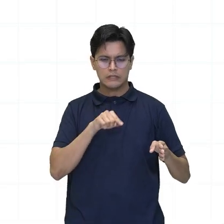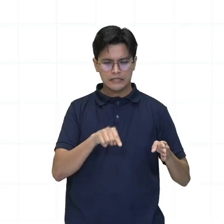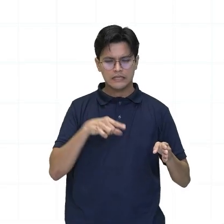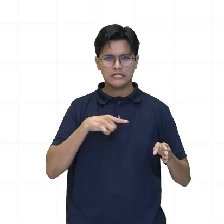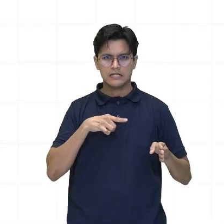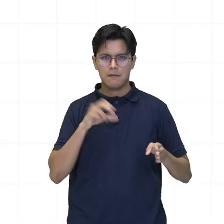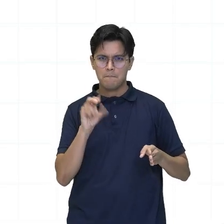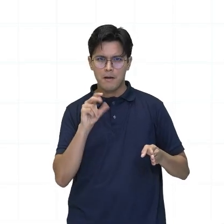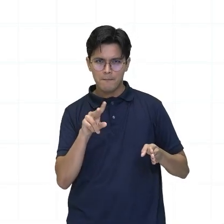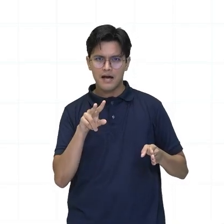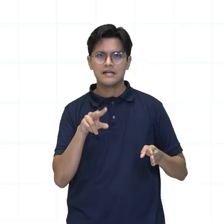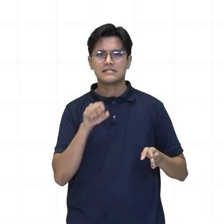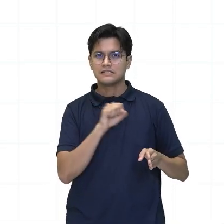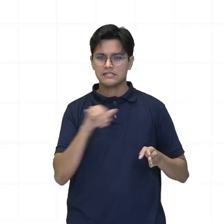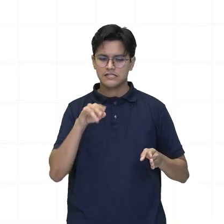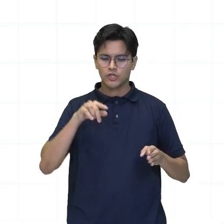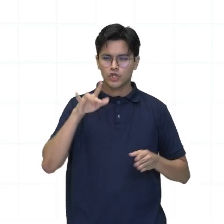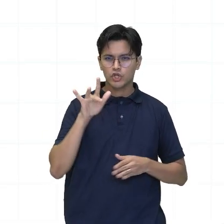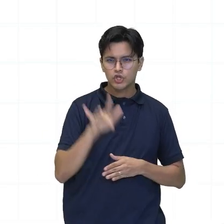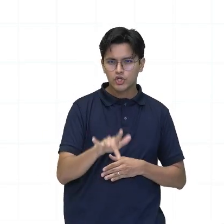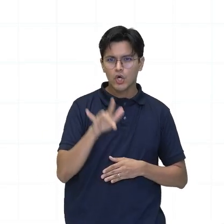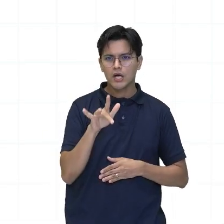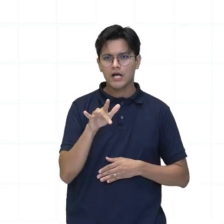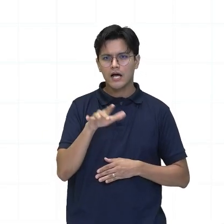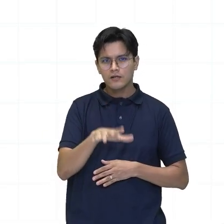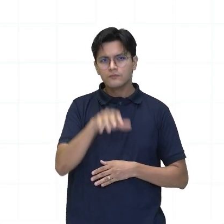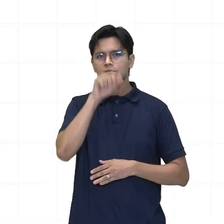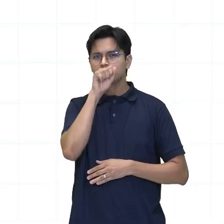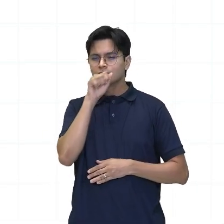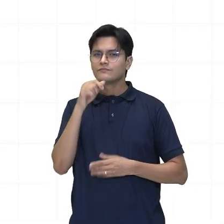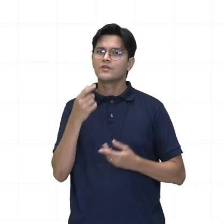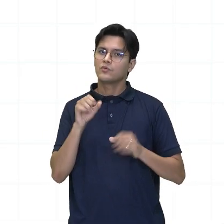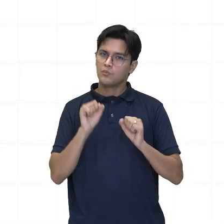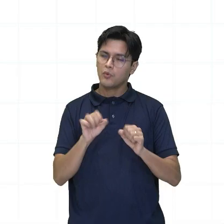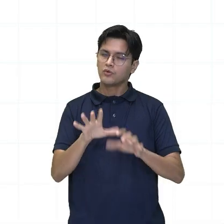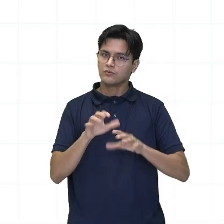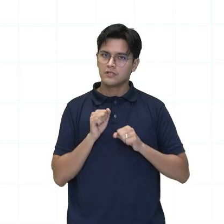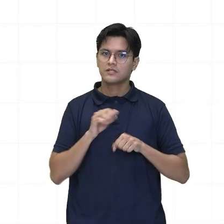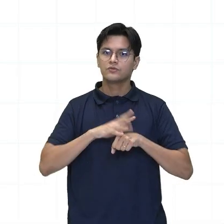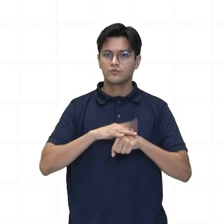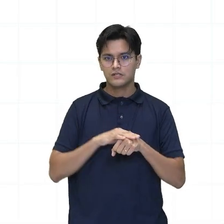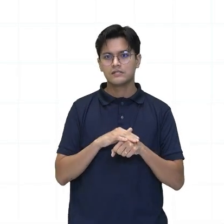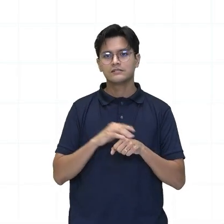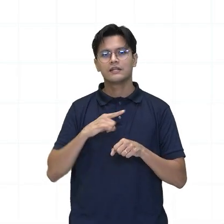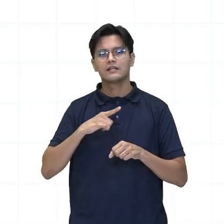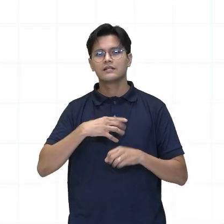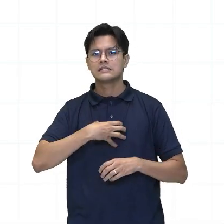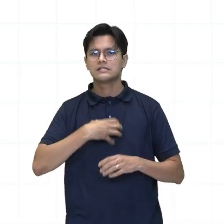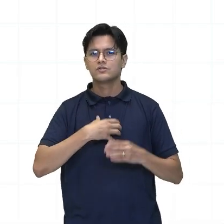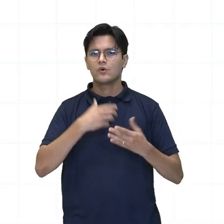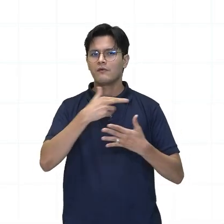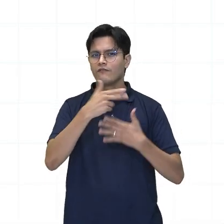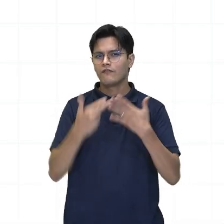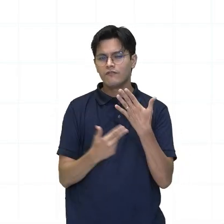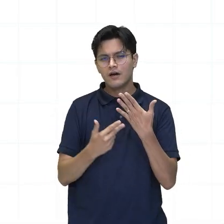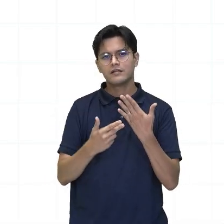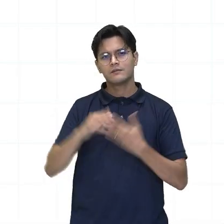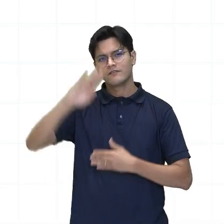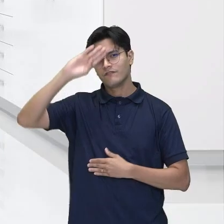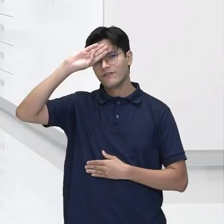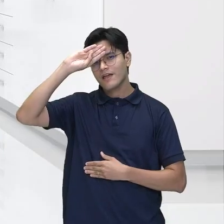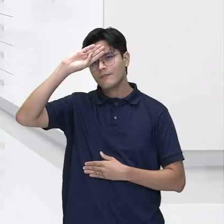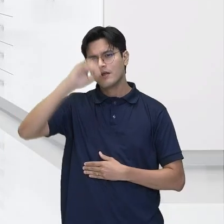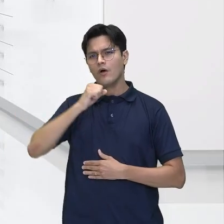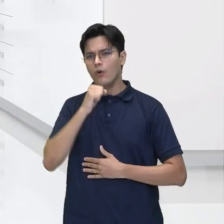falta de ar, fadiga, perda de olfato ou paladar. é muito característico dessa